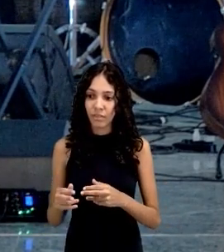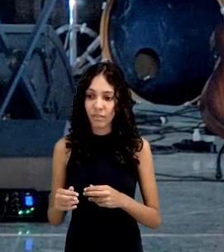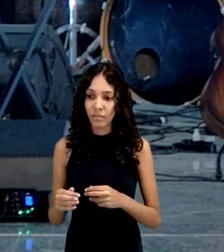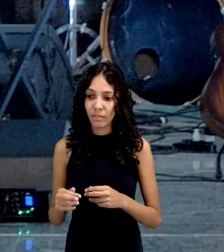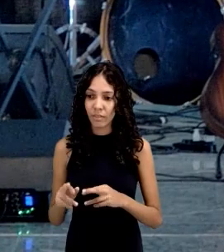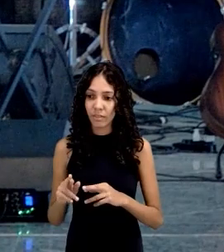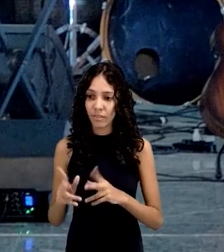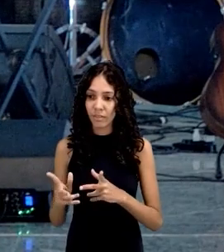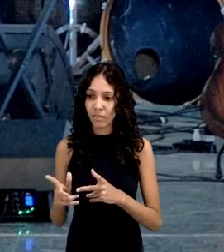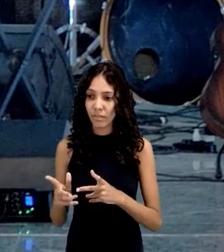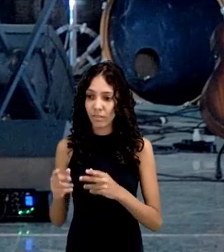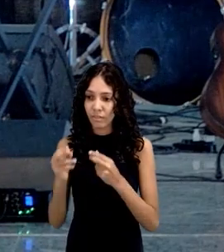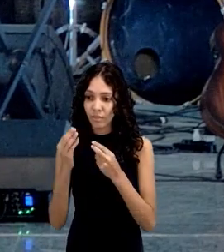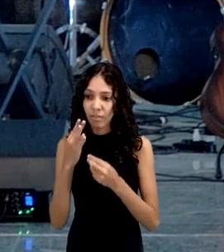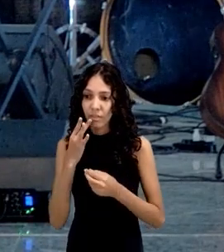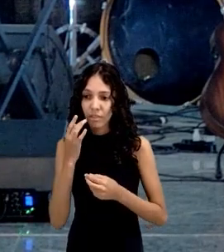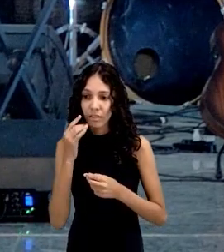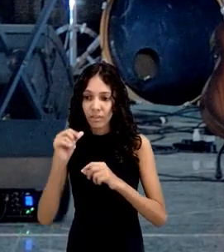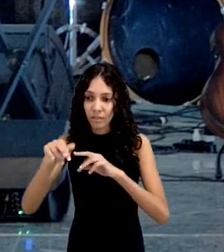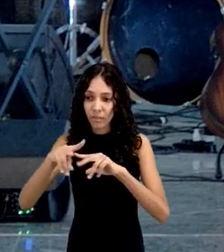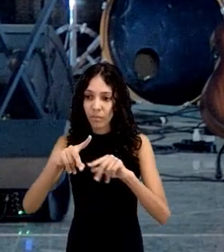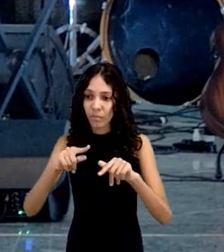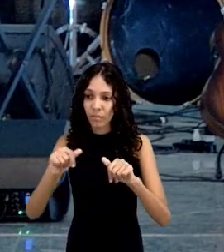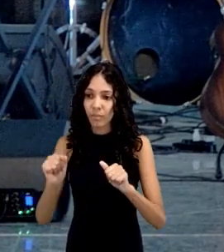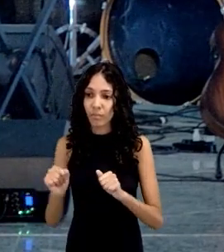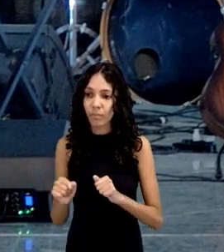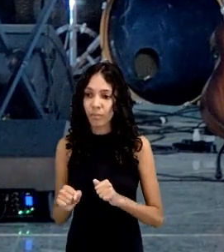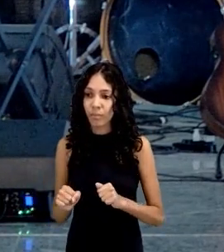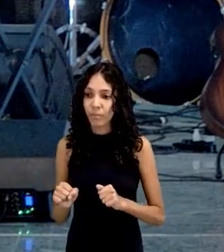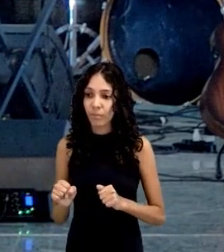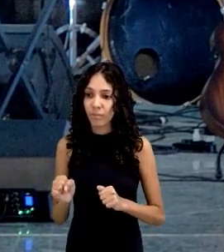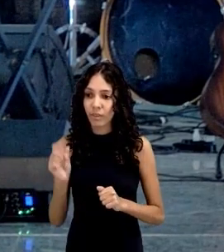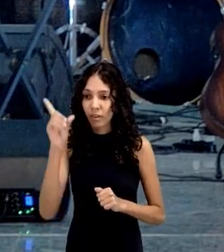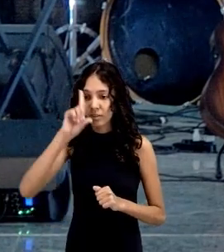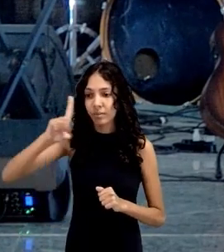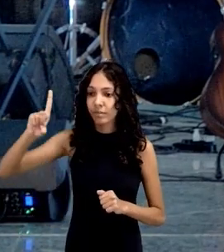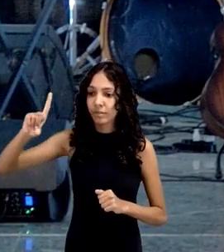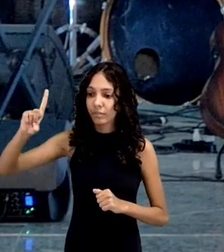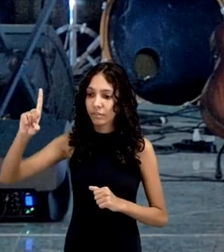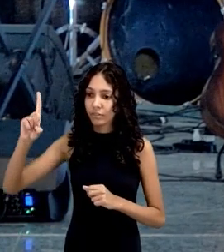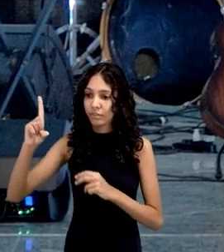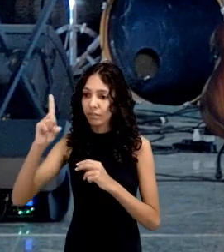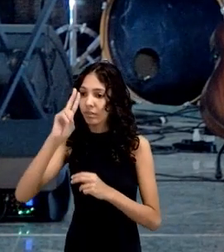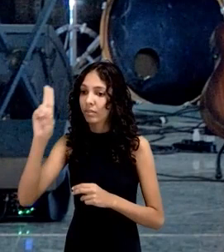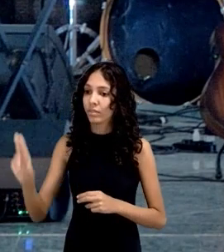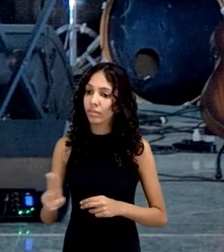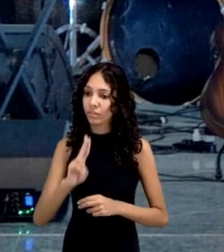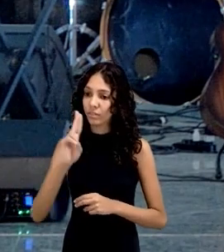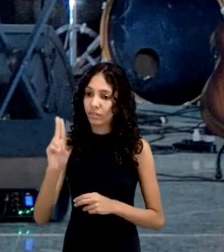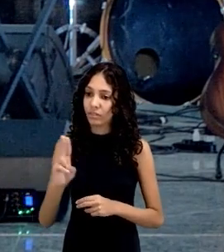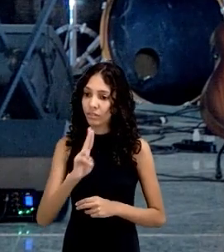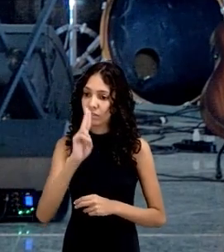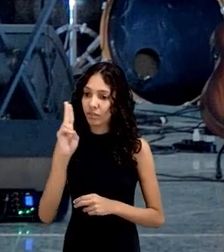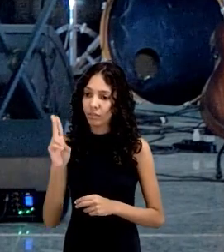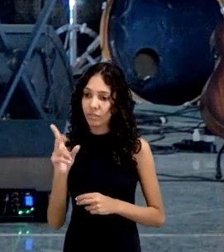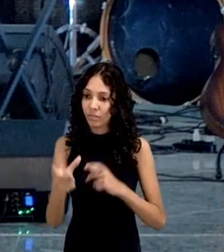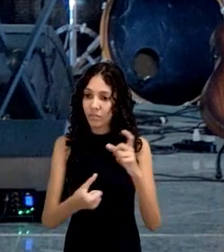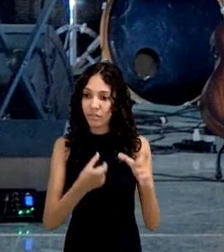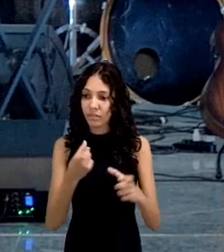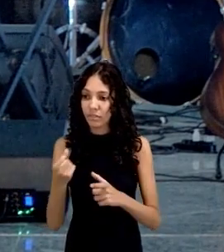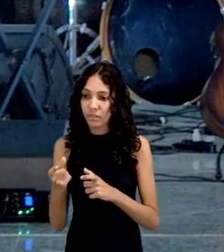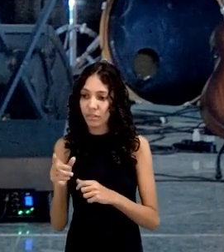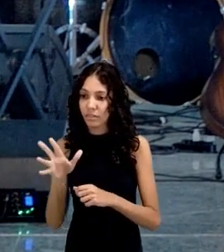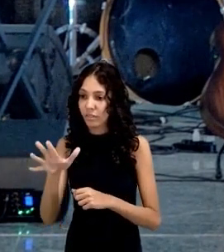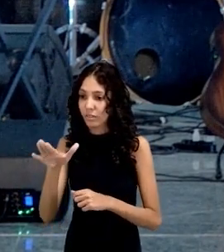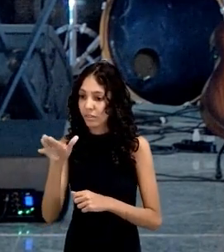Jesus não escolheu o anjo para ir levar o Evangelho. Ele escolheu a sua igreja, o seu povo. E essa igreja, sendo a diferença lá